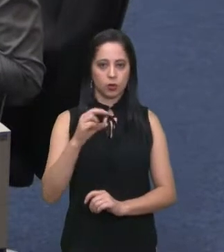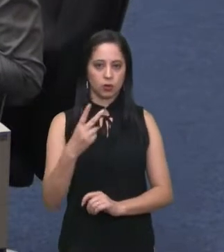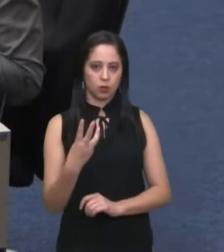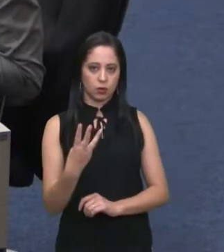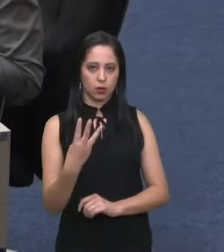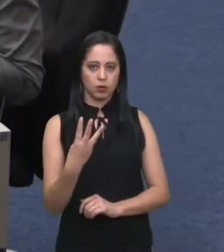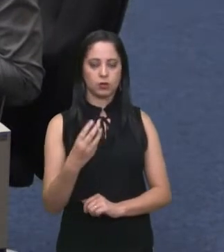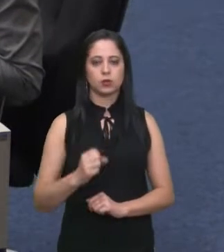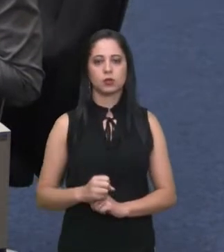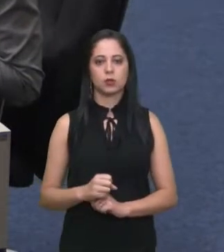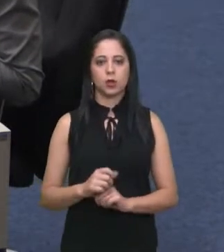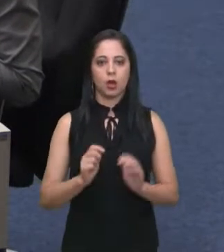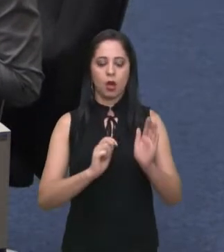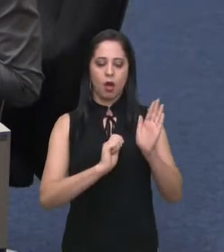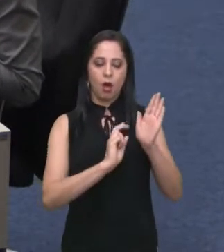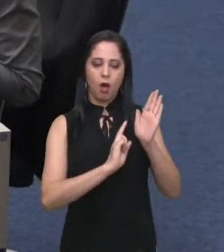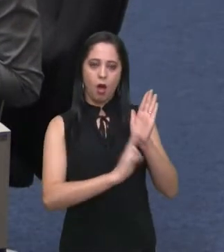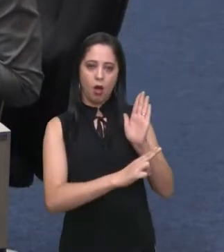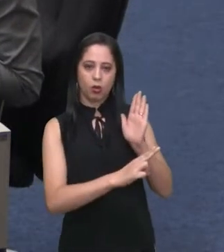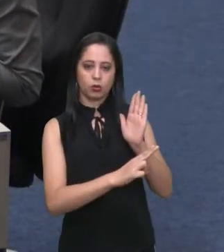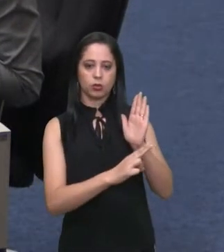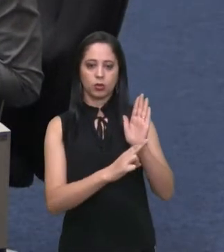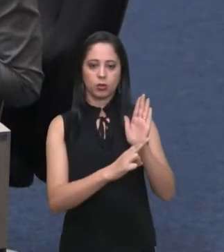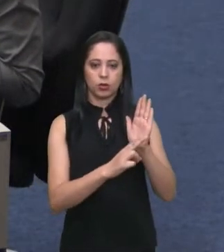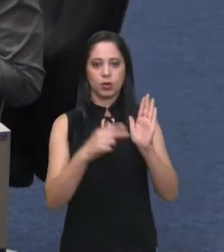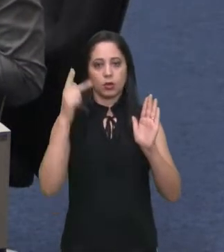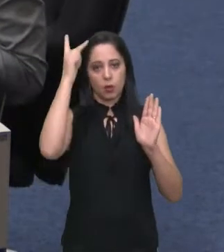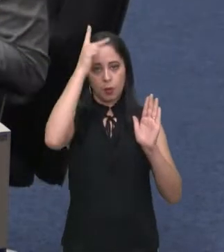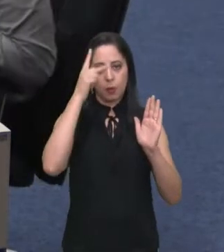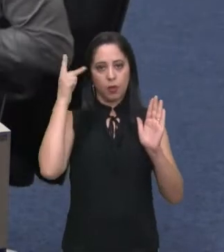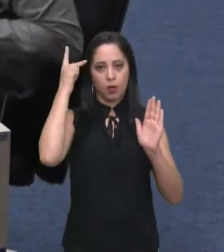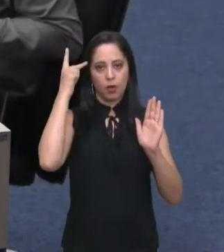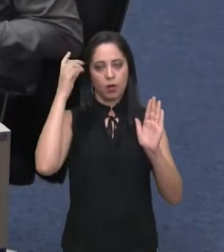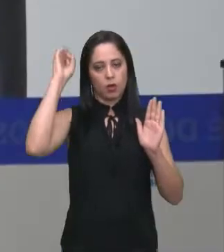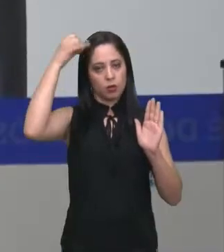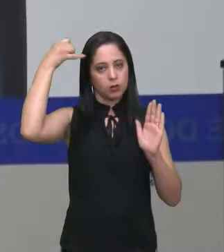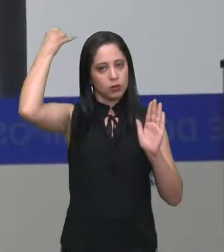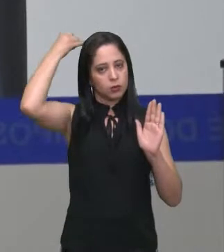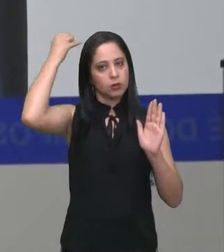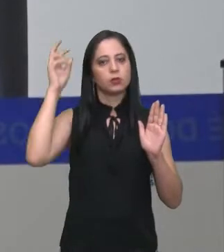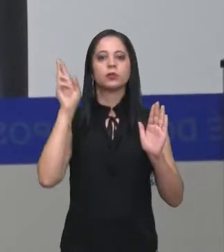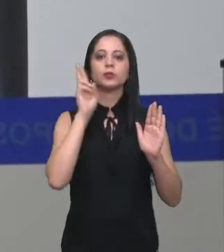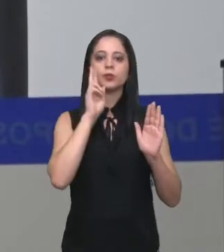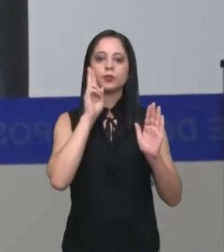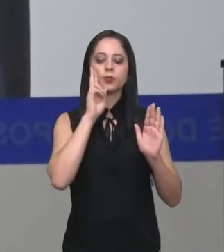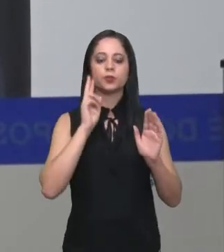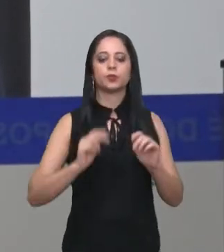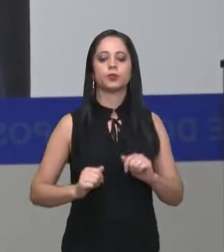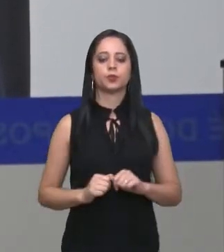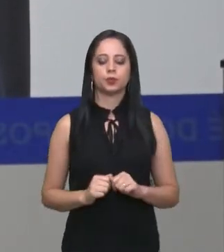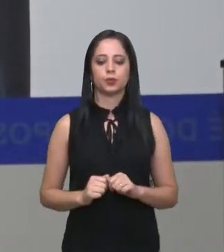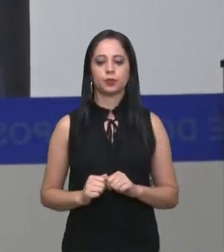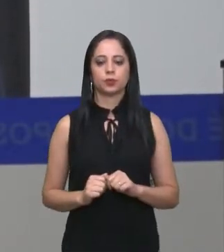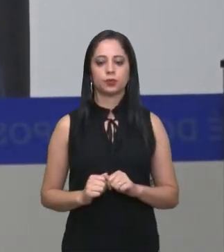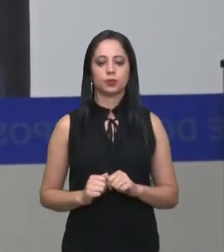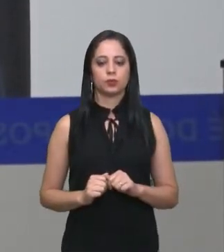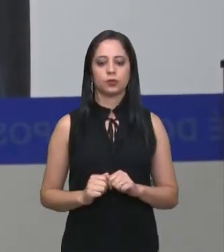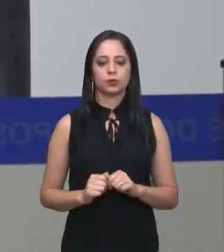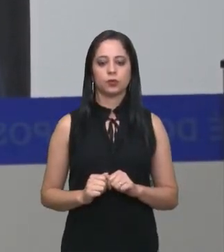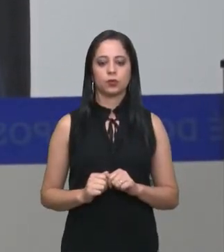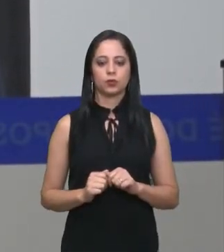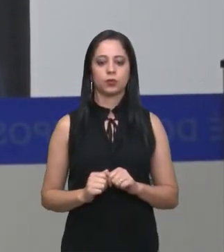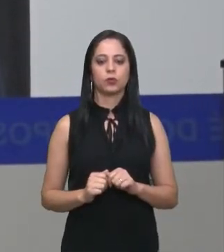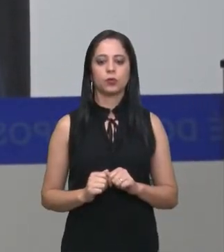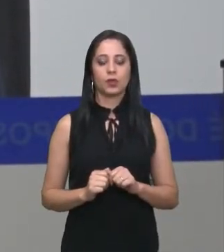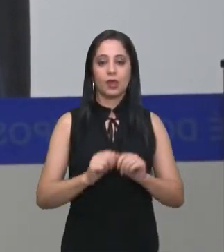103/2022, de autoria dos vereadores Fernando Petit, Dr. José Cláudio e Renato Santiago. Institui